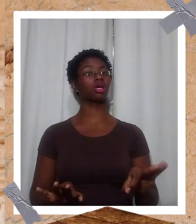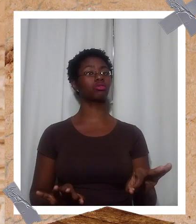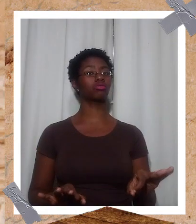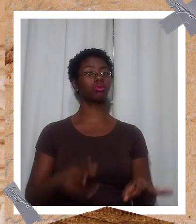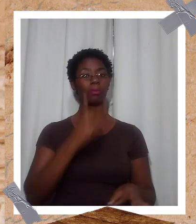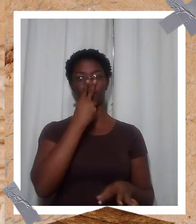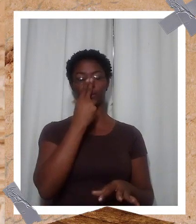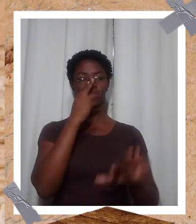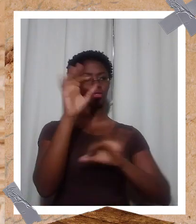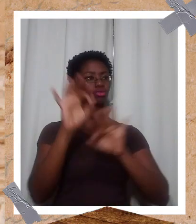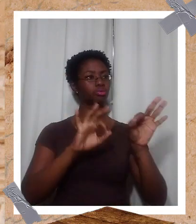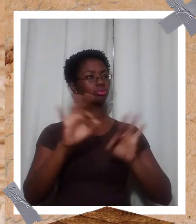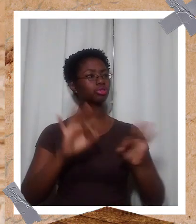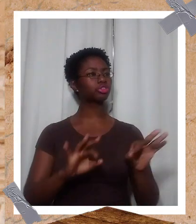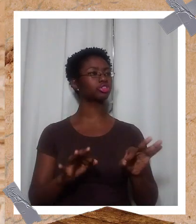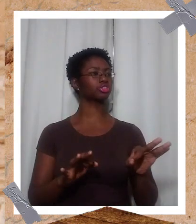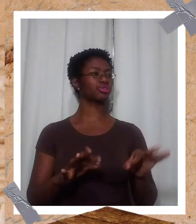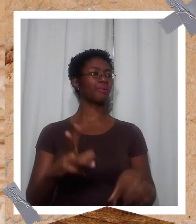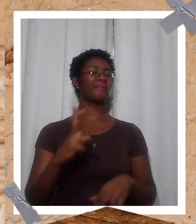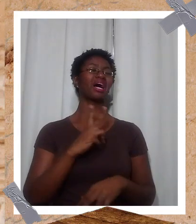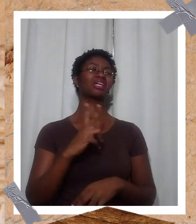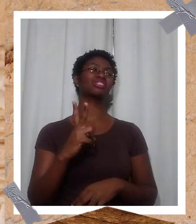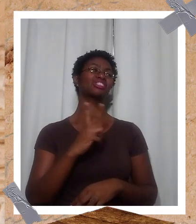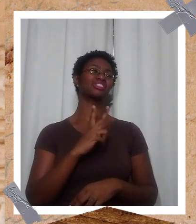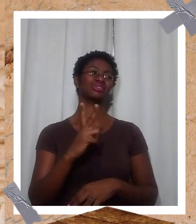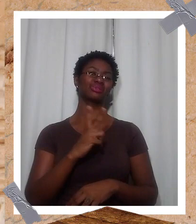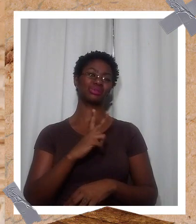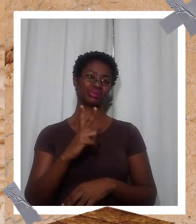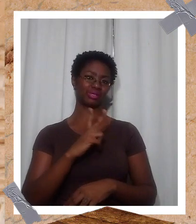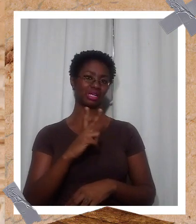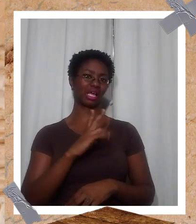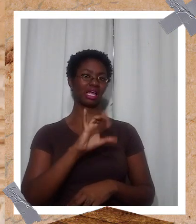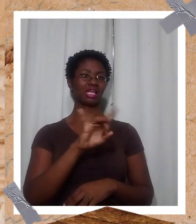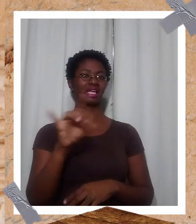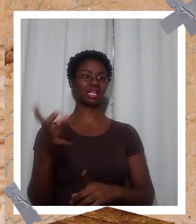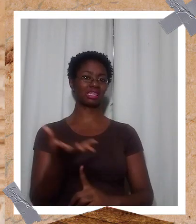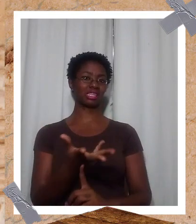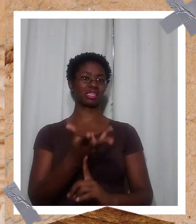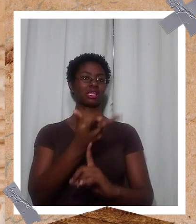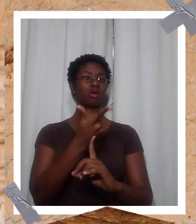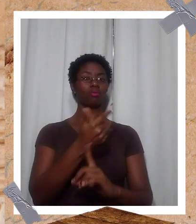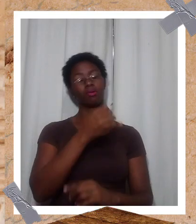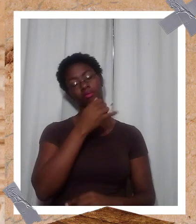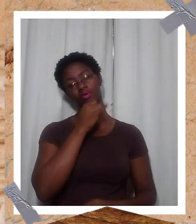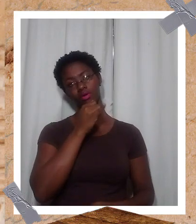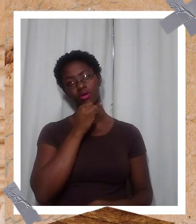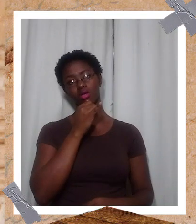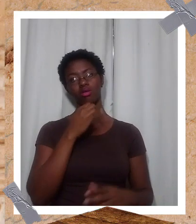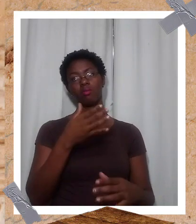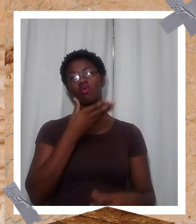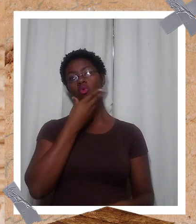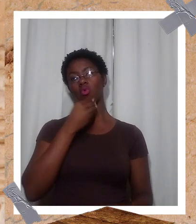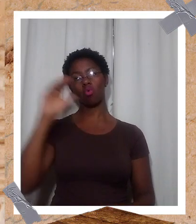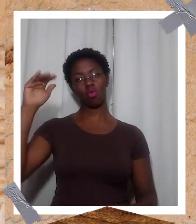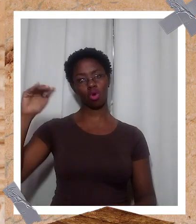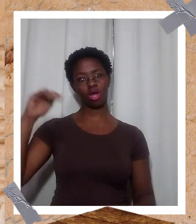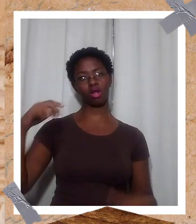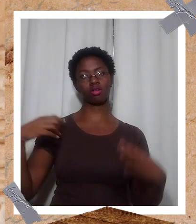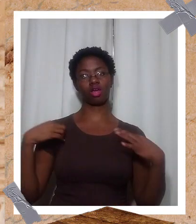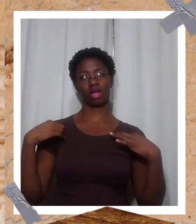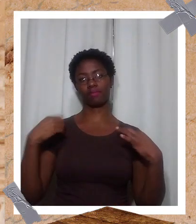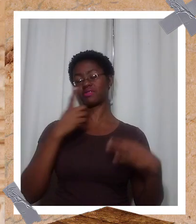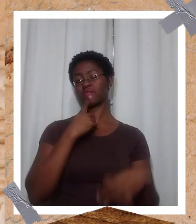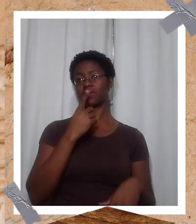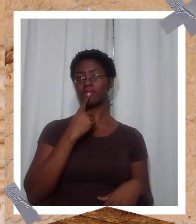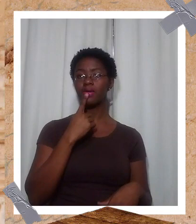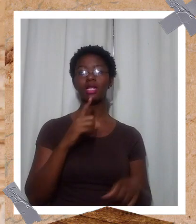projeto assim muito, digamos, particular, né? Cada obra, o Garoto da Camisa Vermelha, o Chefão lá do Morro tiveram toda